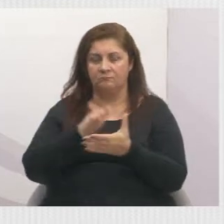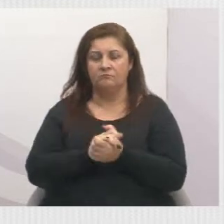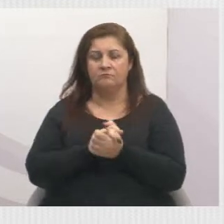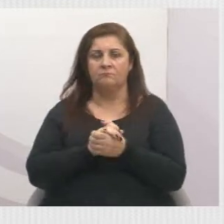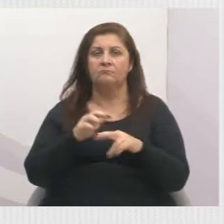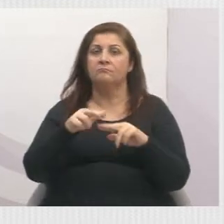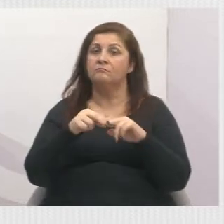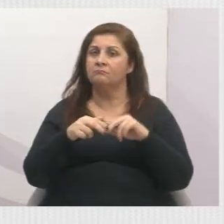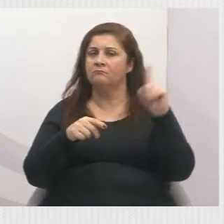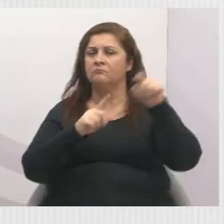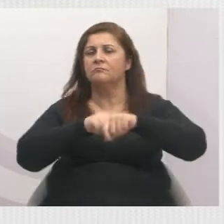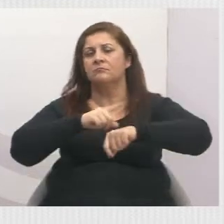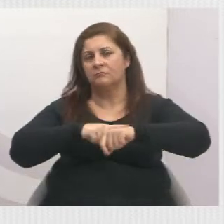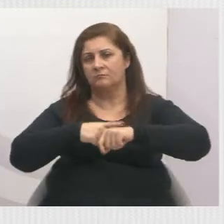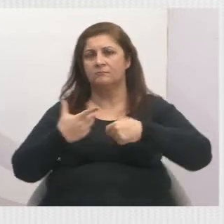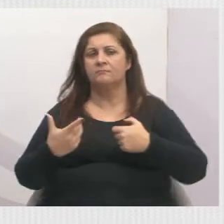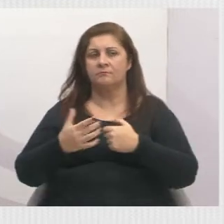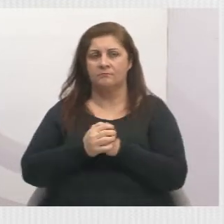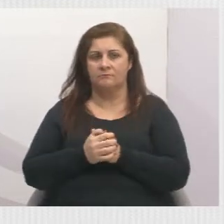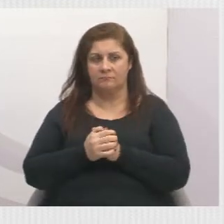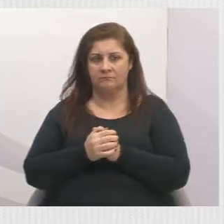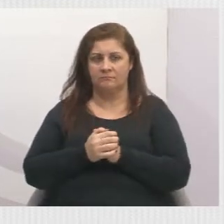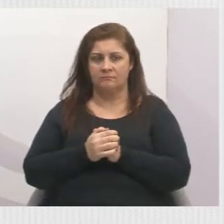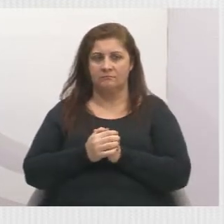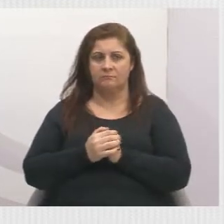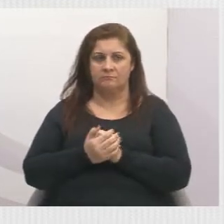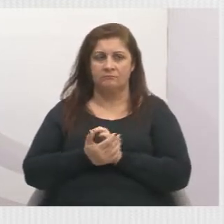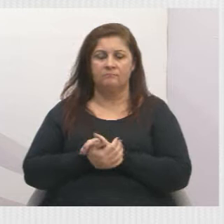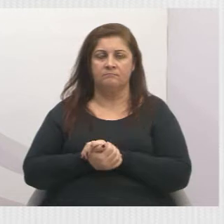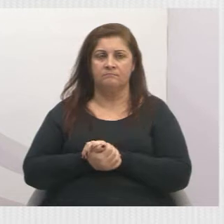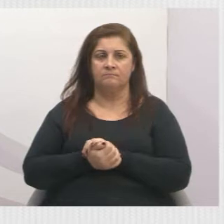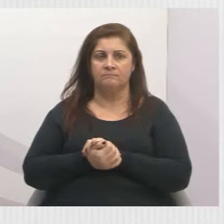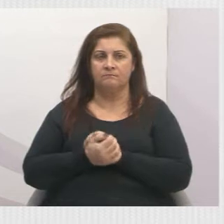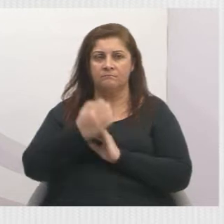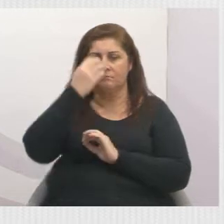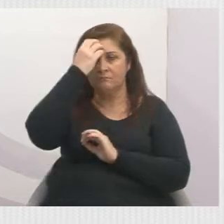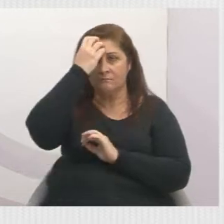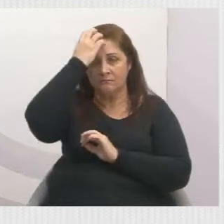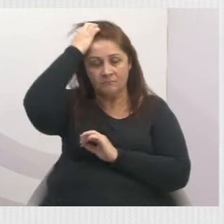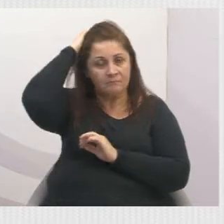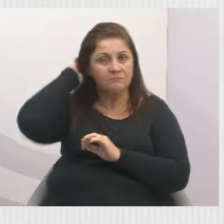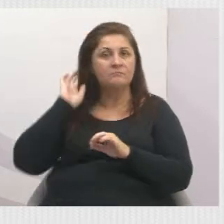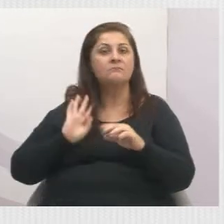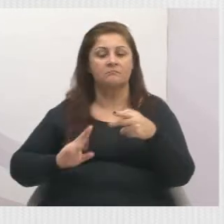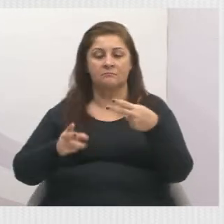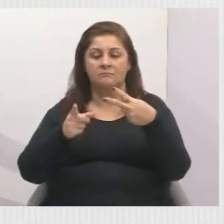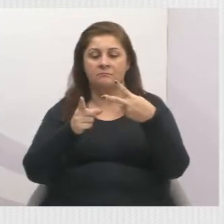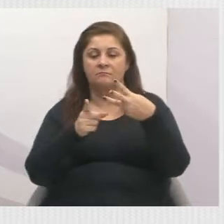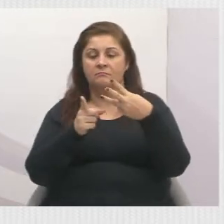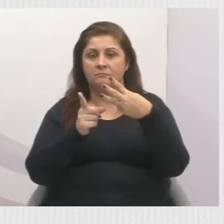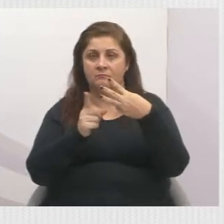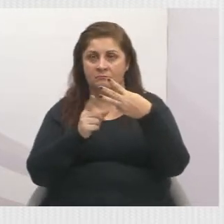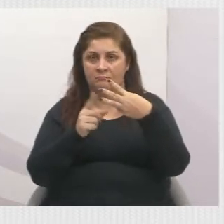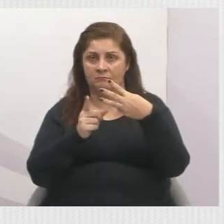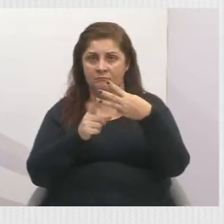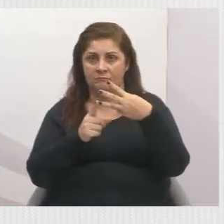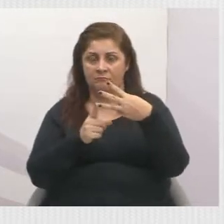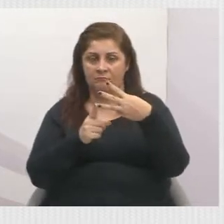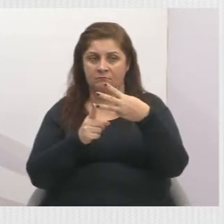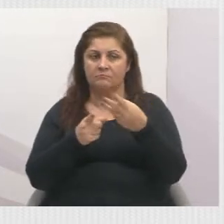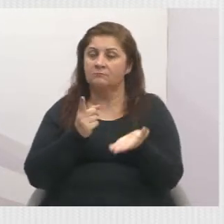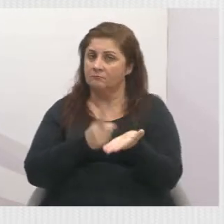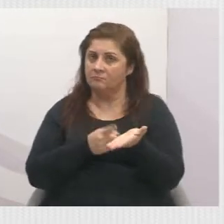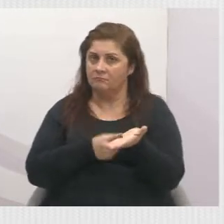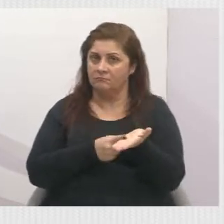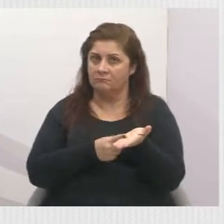vigência para o 1º de janeiro de 2024. A terceira mudança que nós acordamos